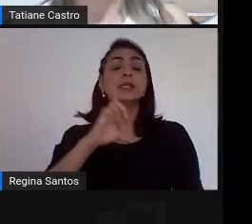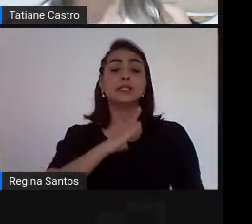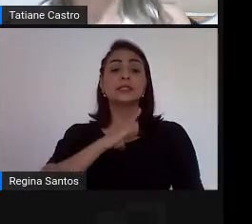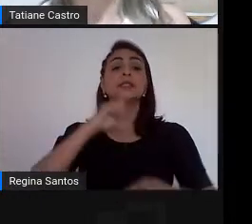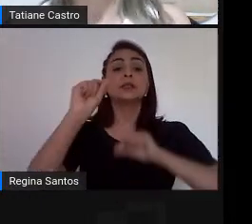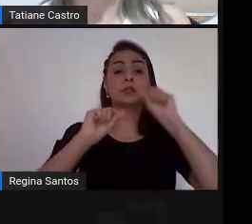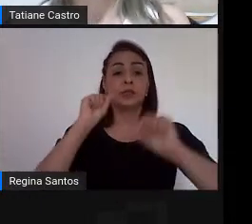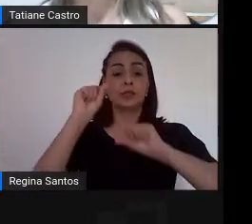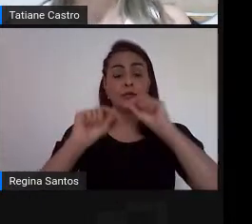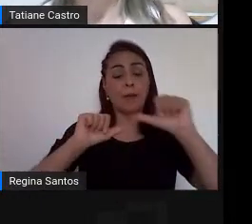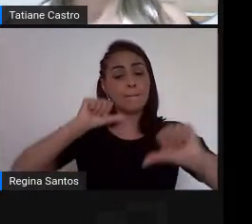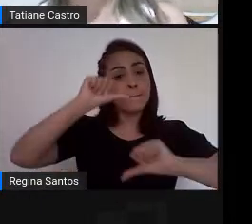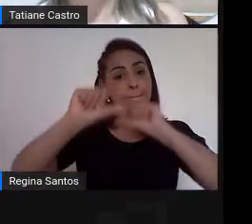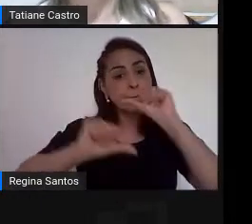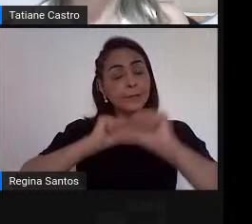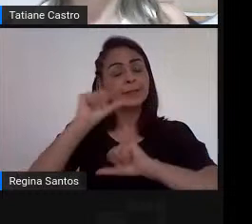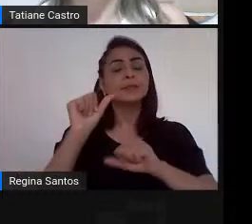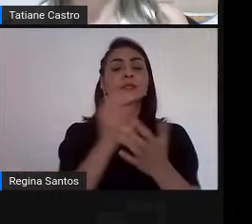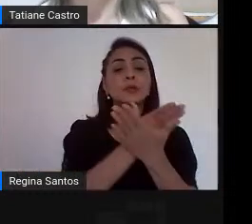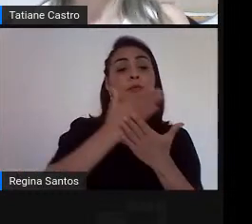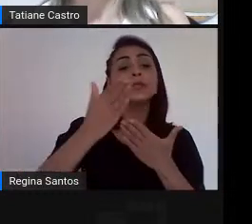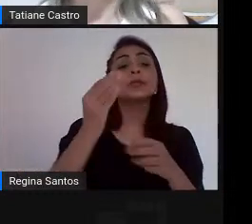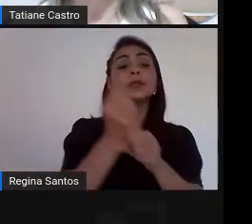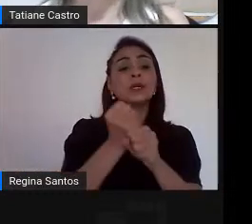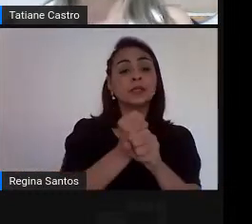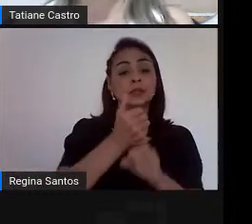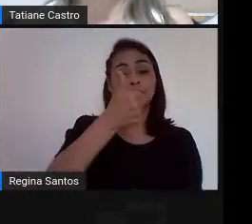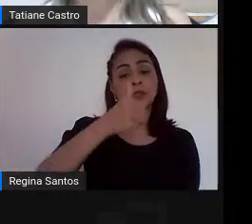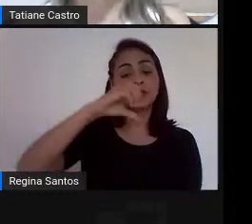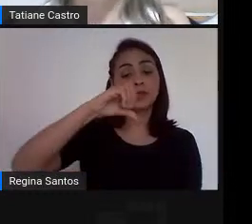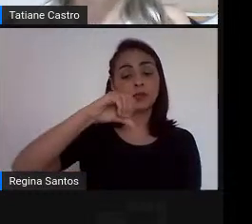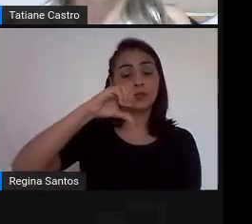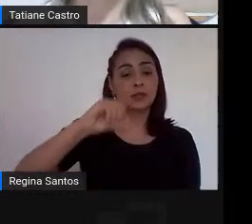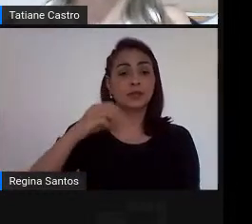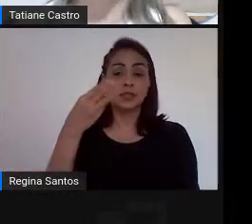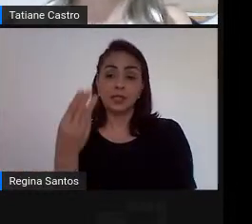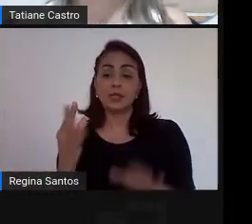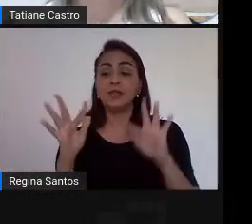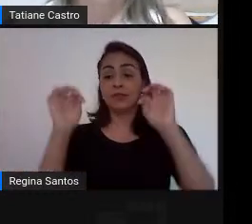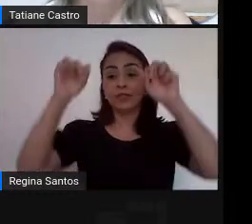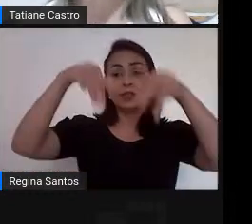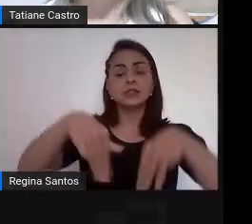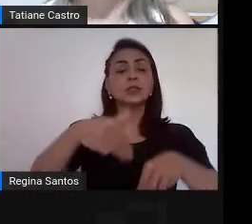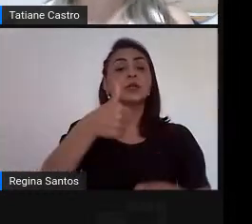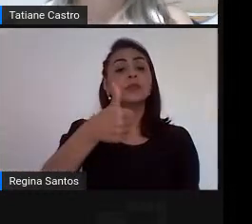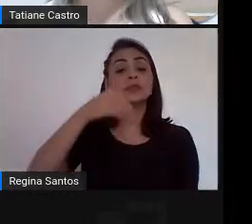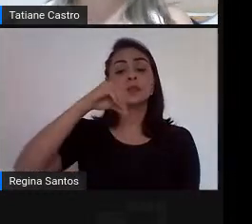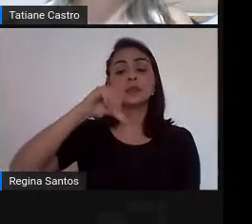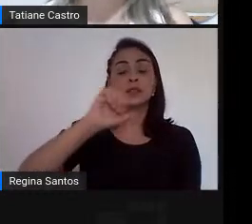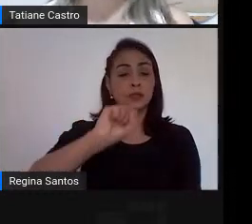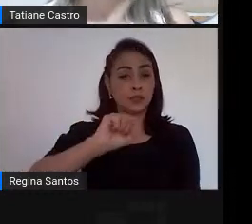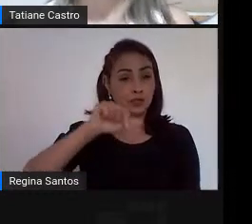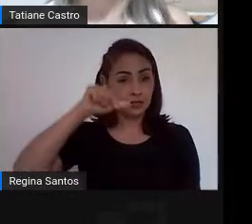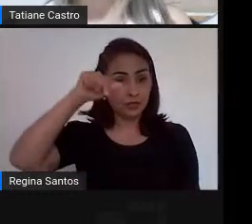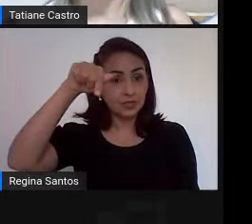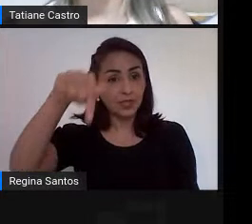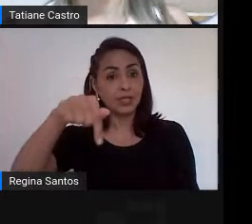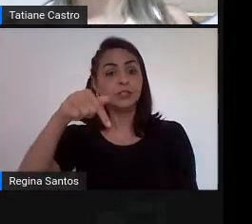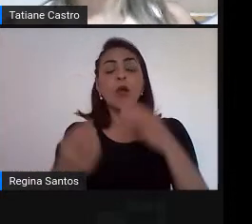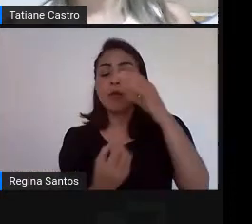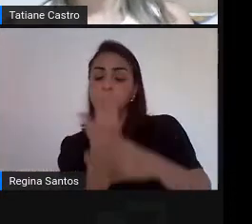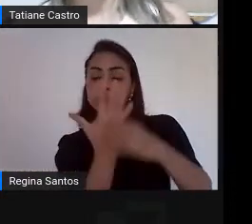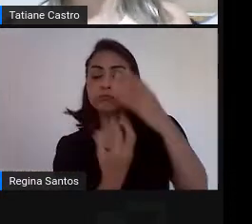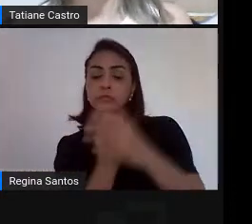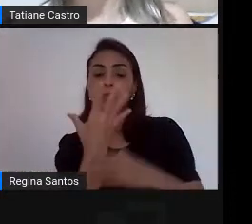em 1983 e se findou em 1987, com a implantação das reformulações do